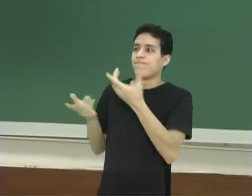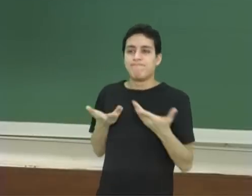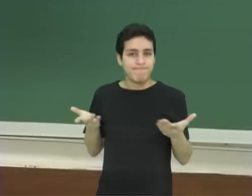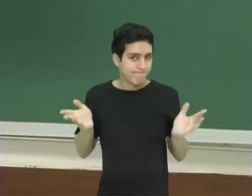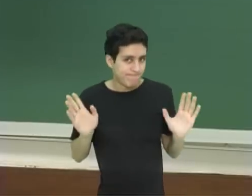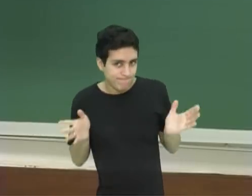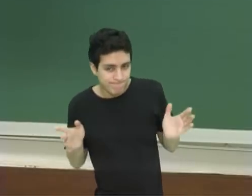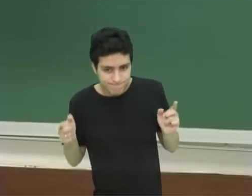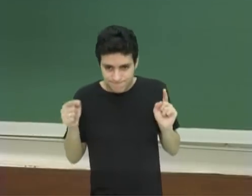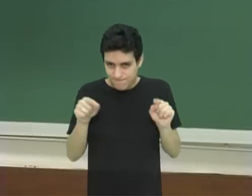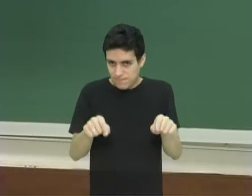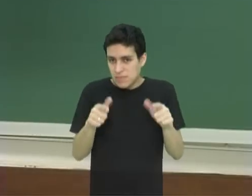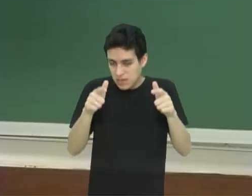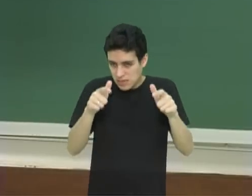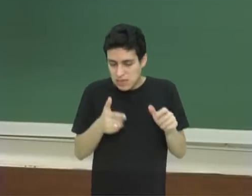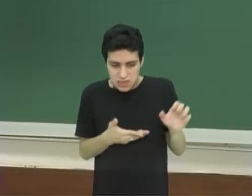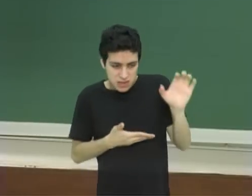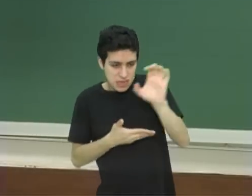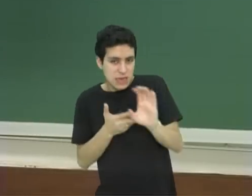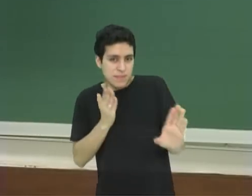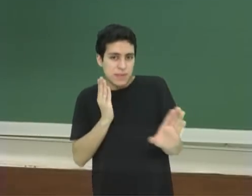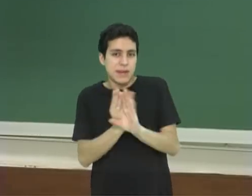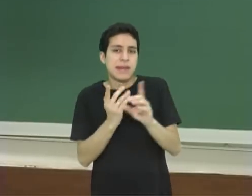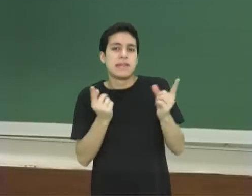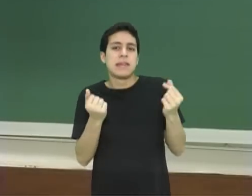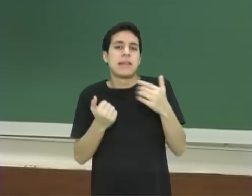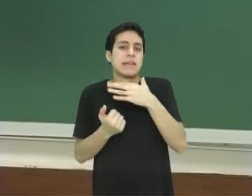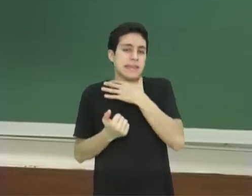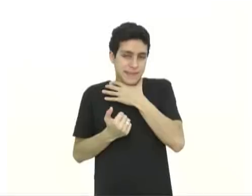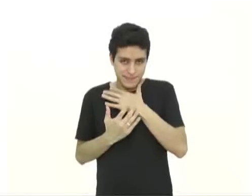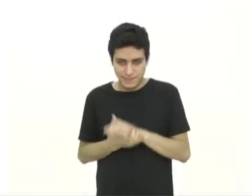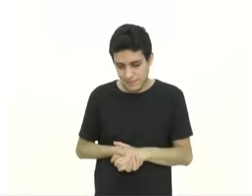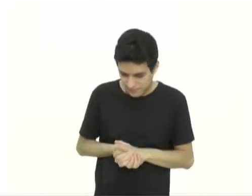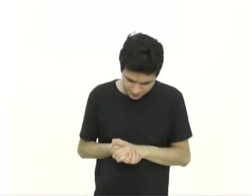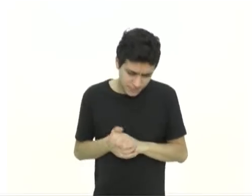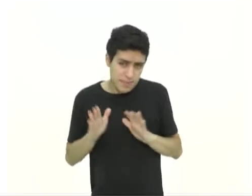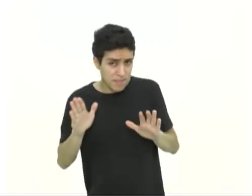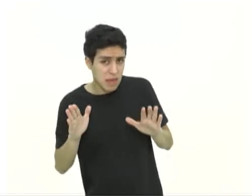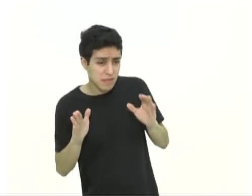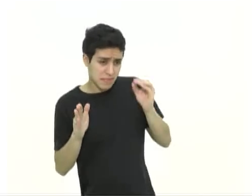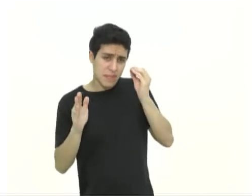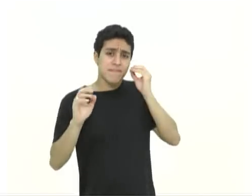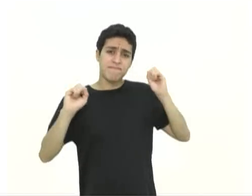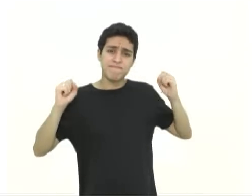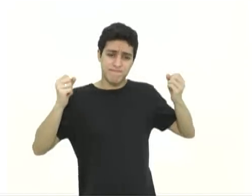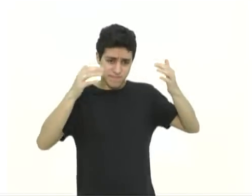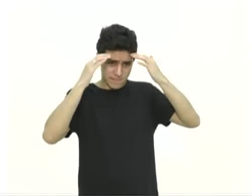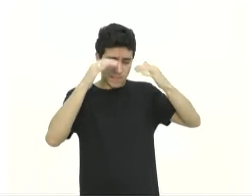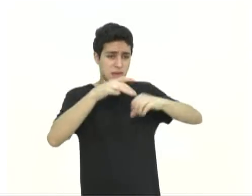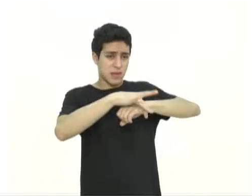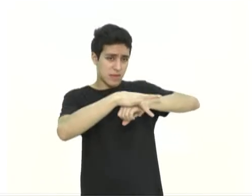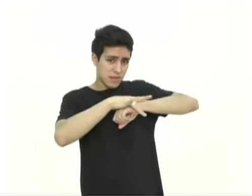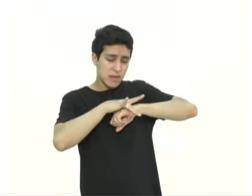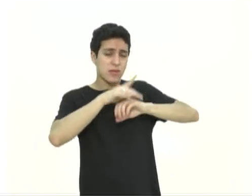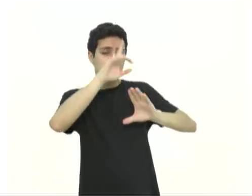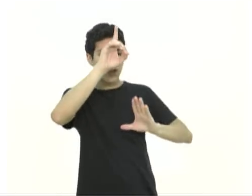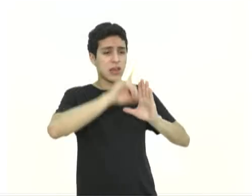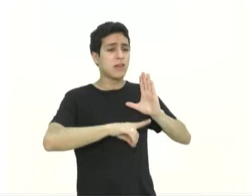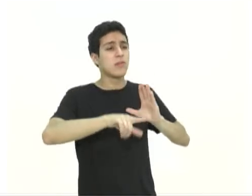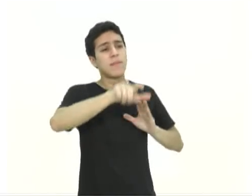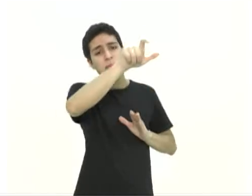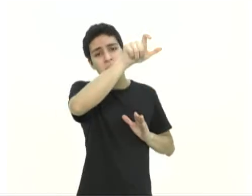bem-vindos no território europeu devido à crise. Ela vela pelo respeito dos direitos civis, políticos,